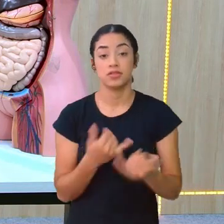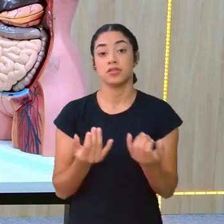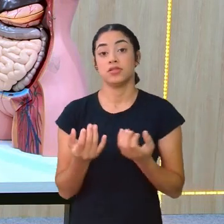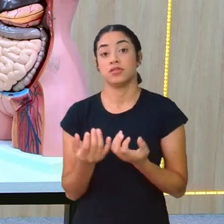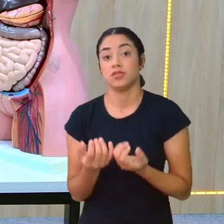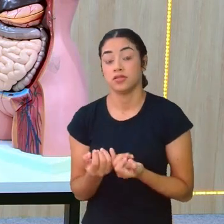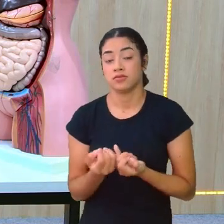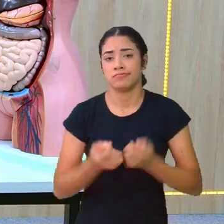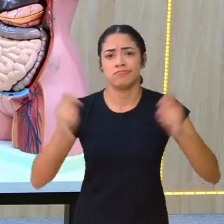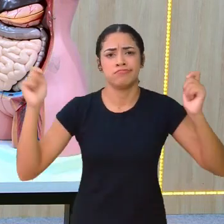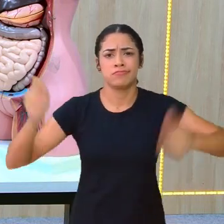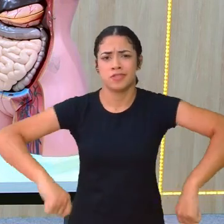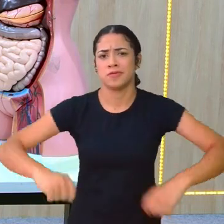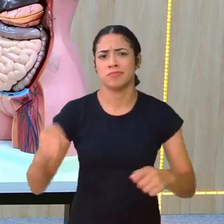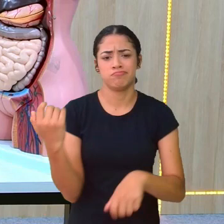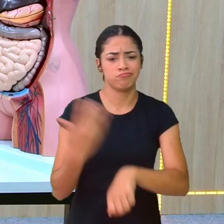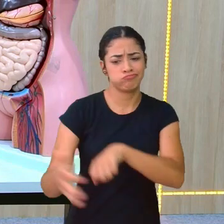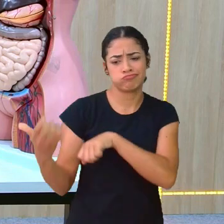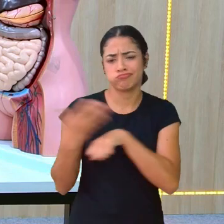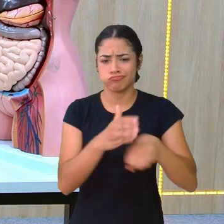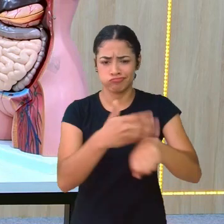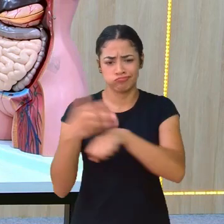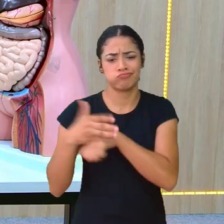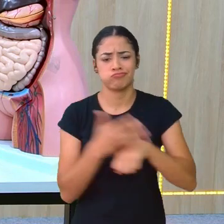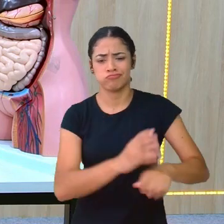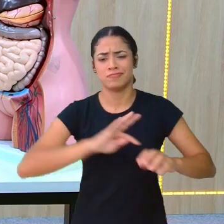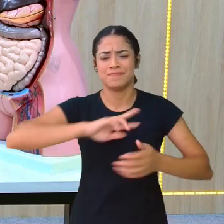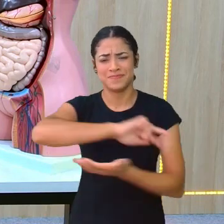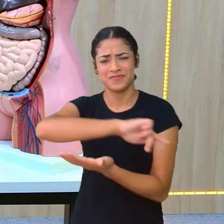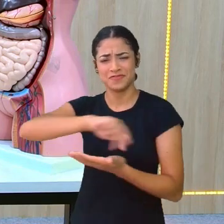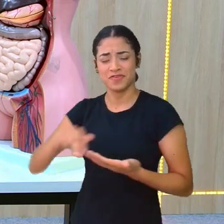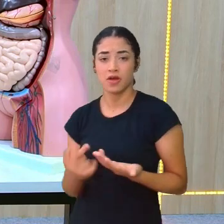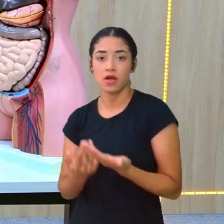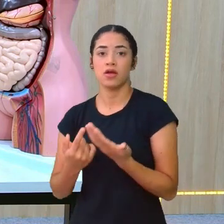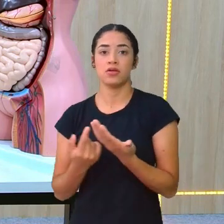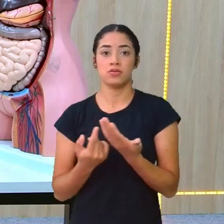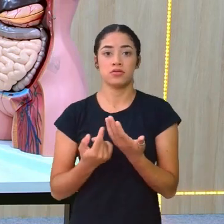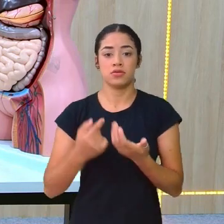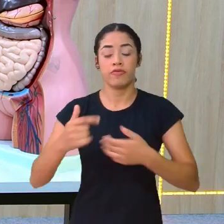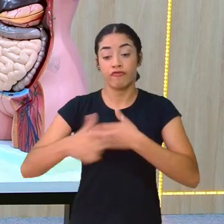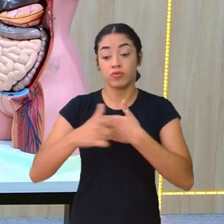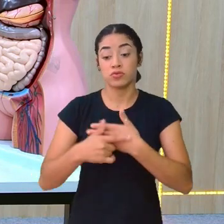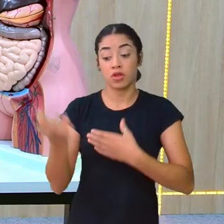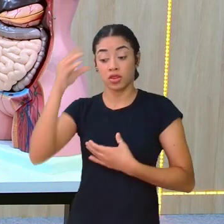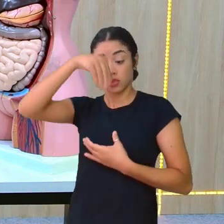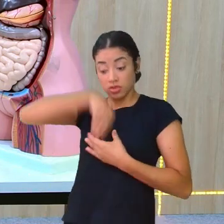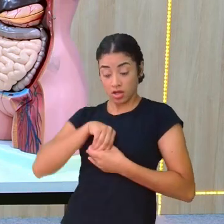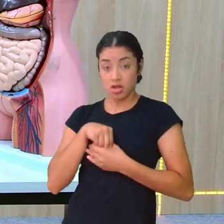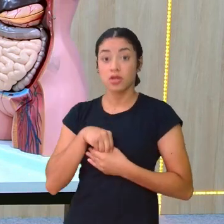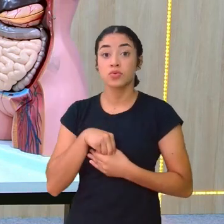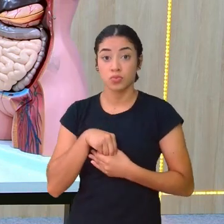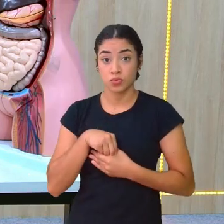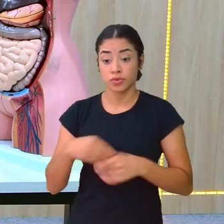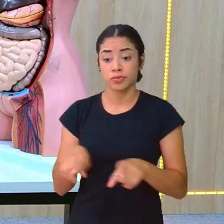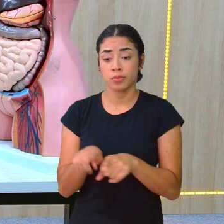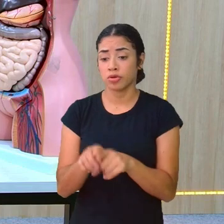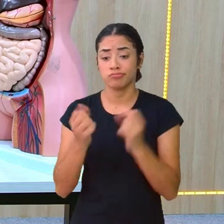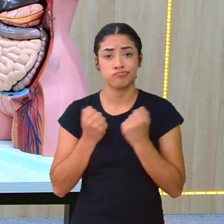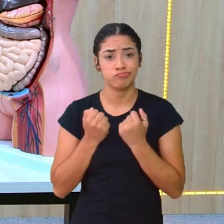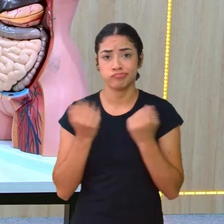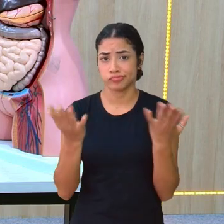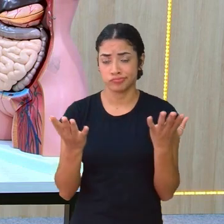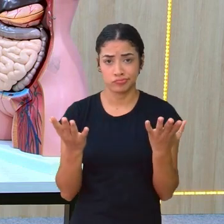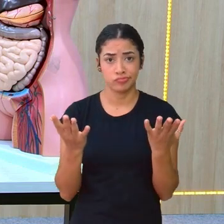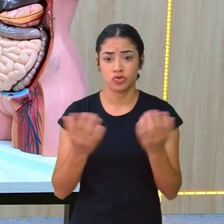nós realizarmos todas as nossas funções. Não só as funções vitais, aquelas que acontecem dentro do nosso corpo, como também as outras